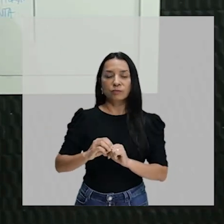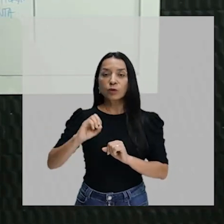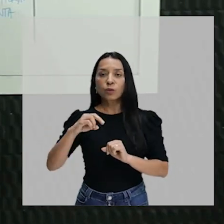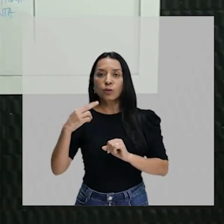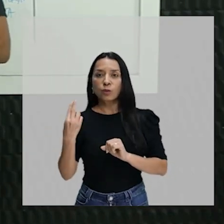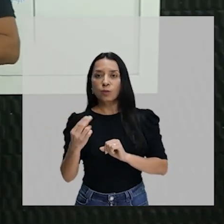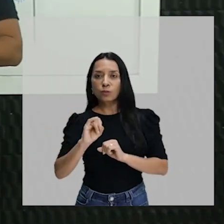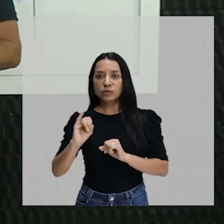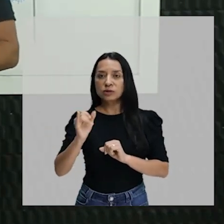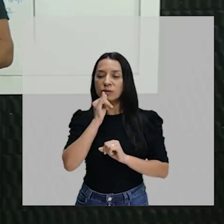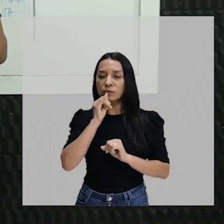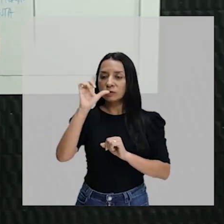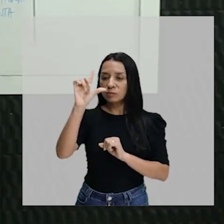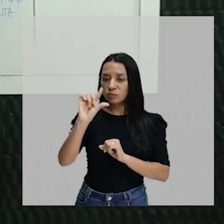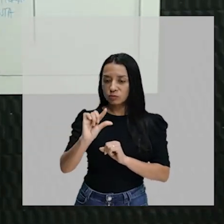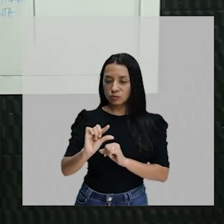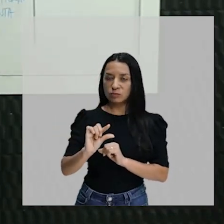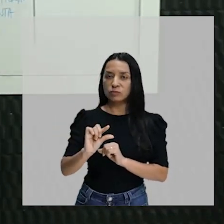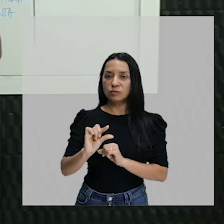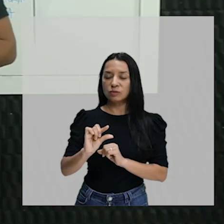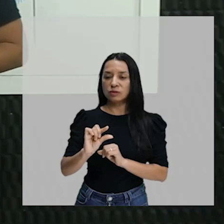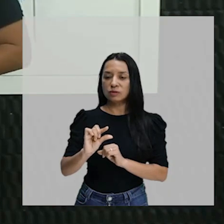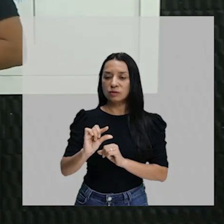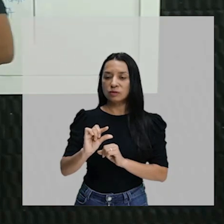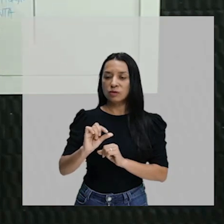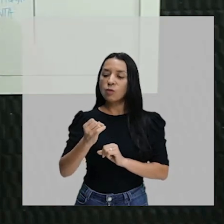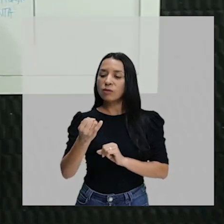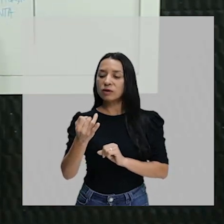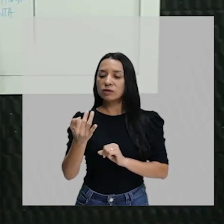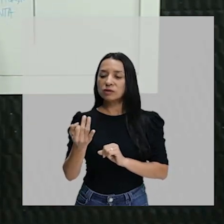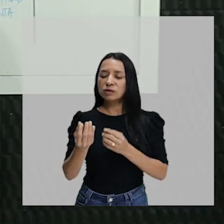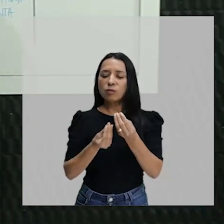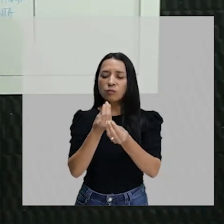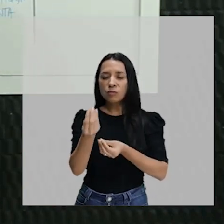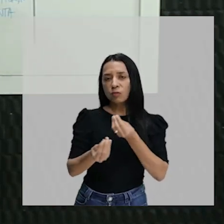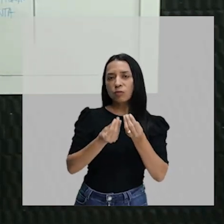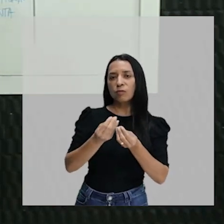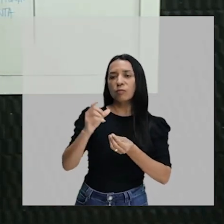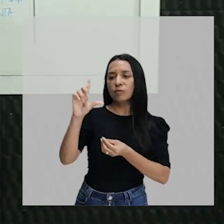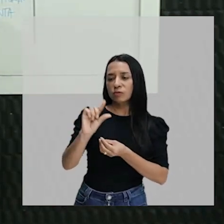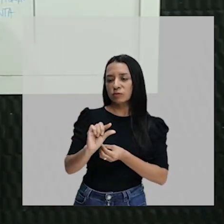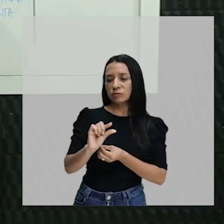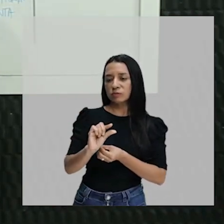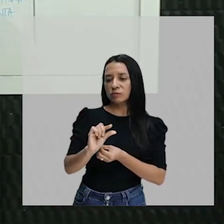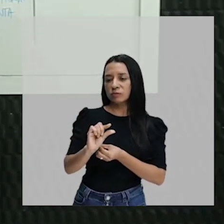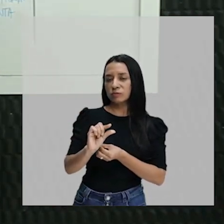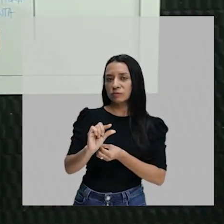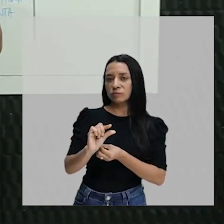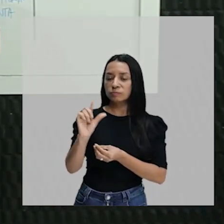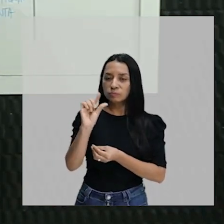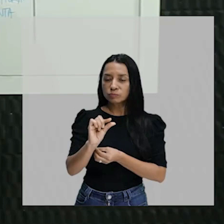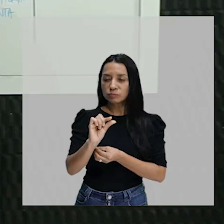se você diminui uma delas diminui de que forma você reduz a metade